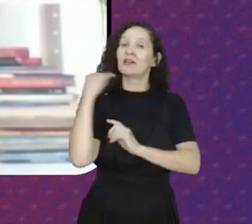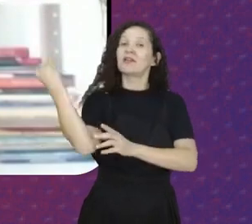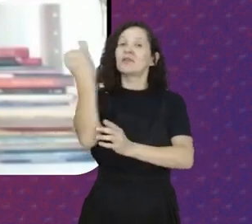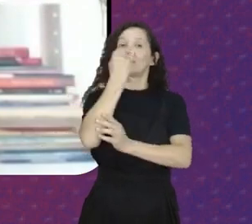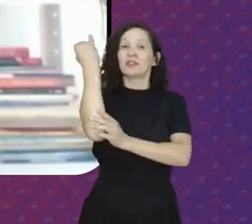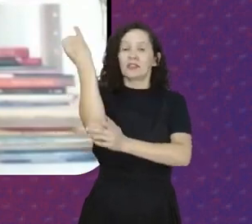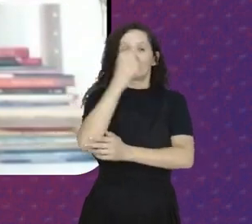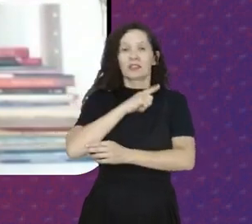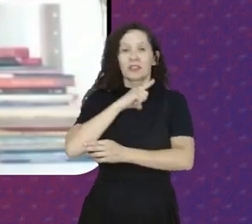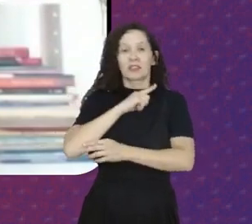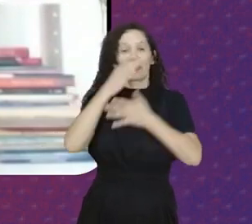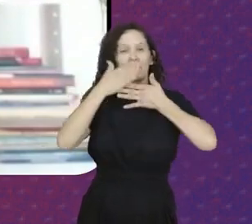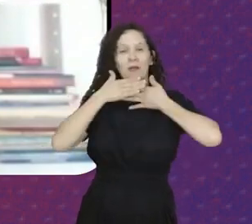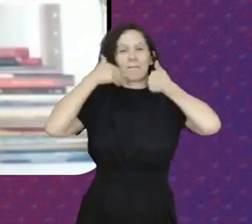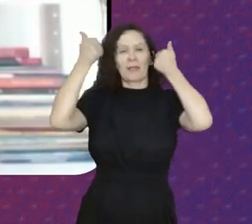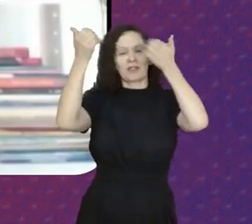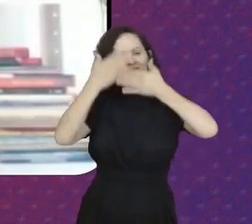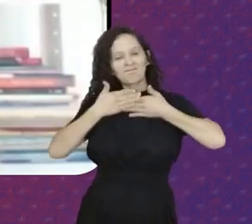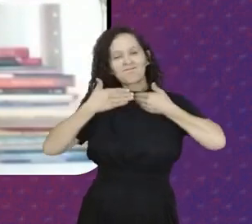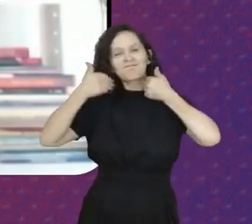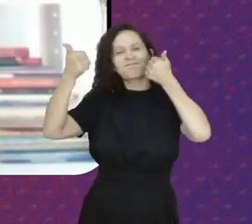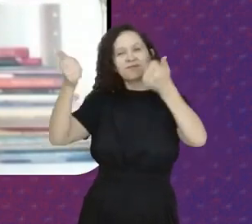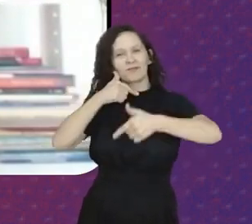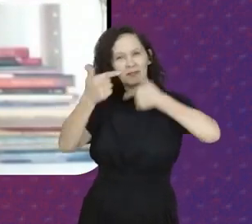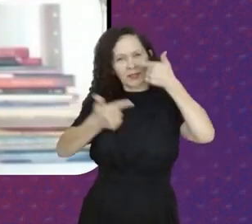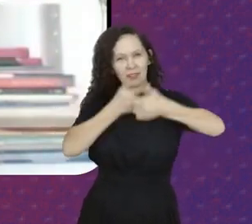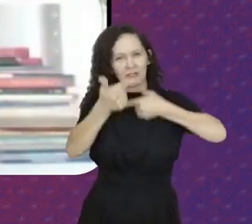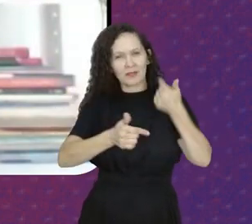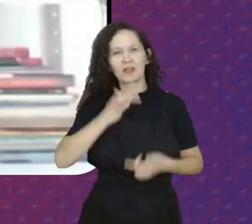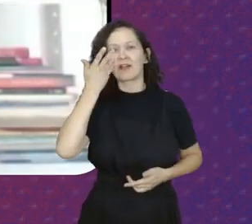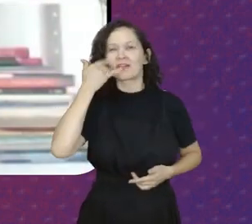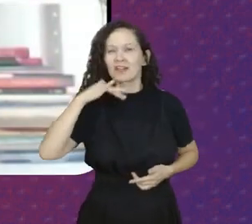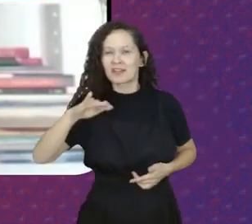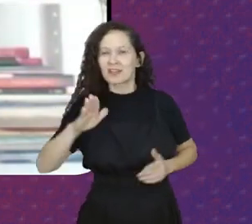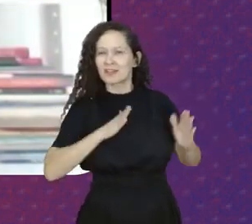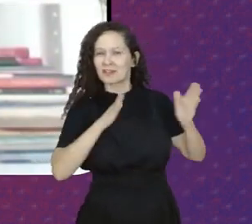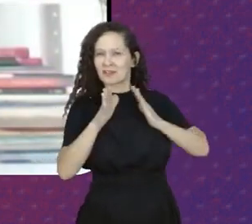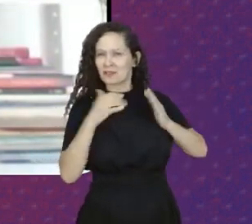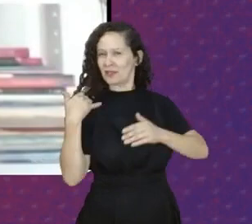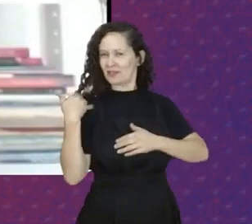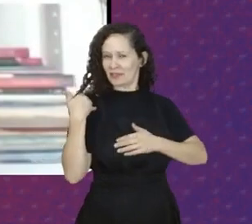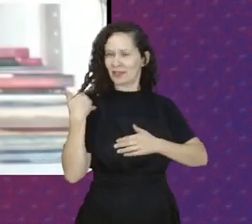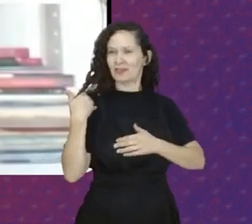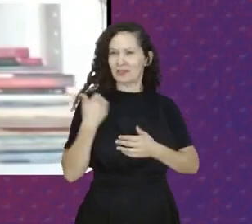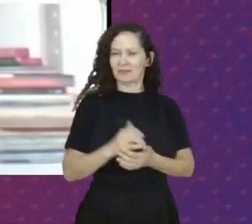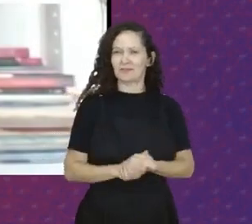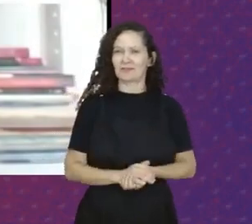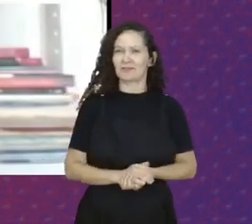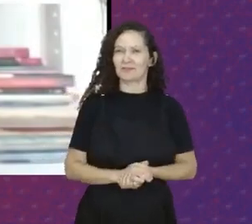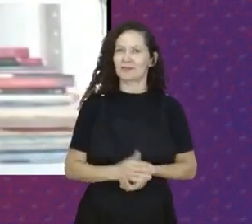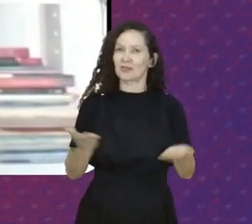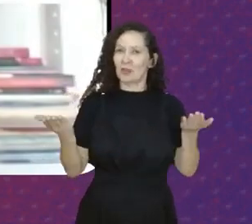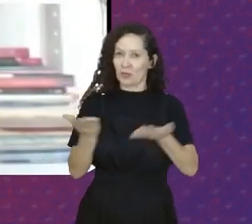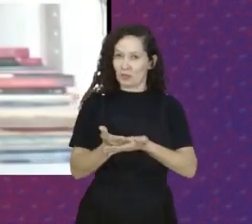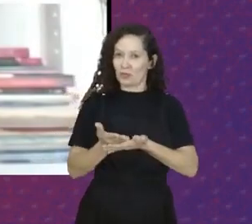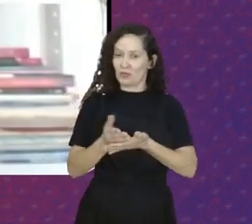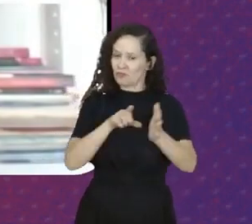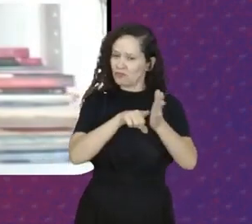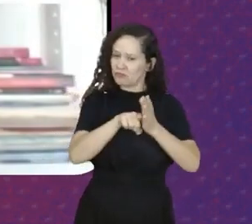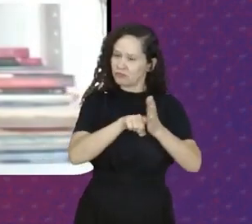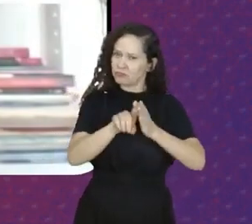importância de uma melhor qualificação para atuar com essas faixas etárias. Então, hoje, pelo censo